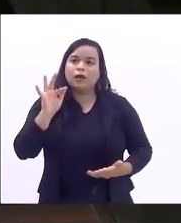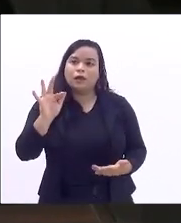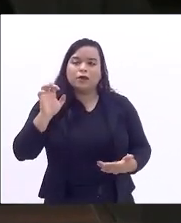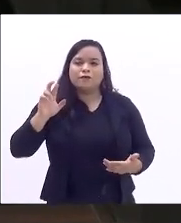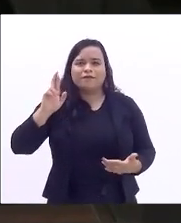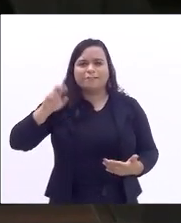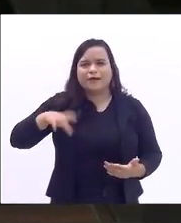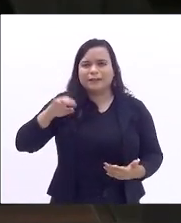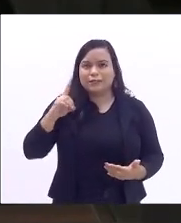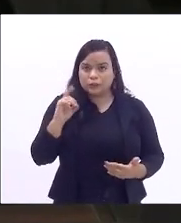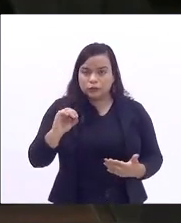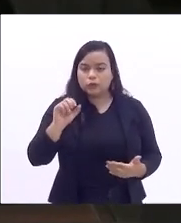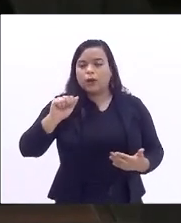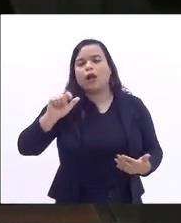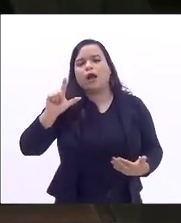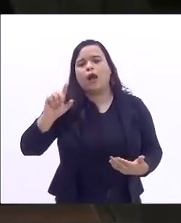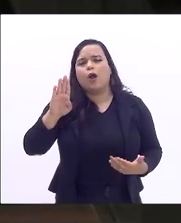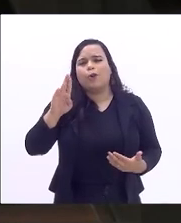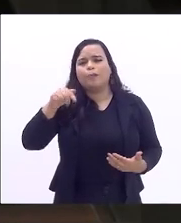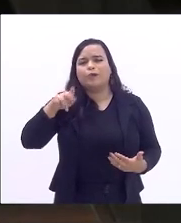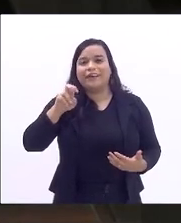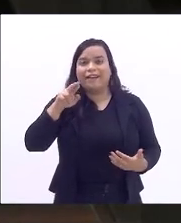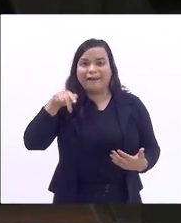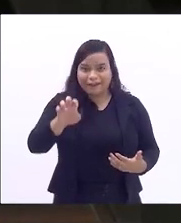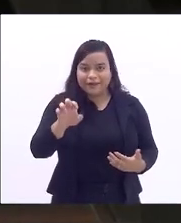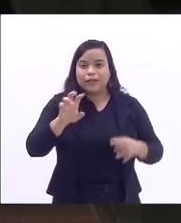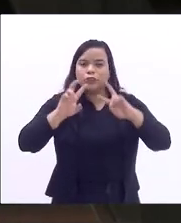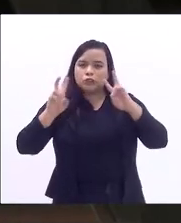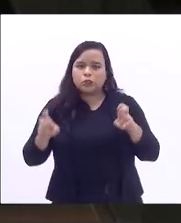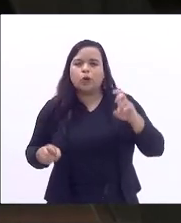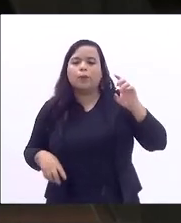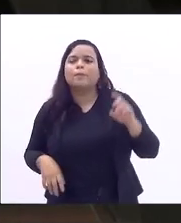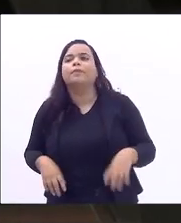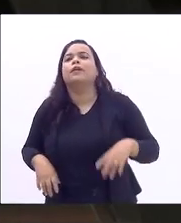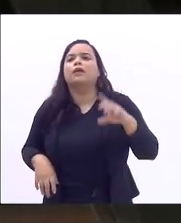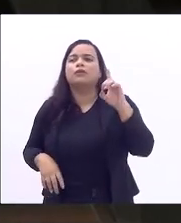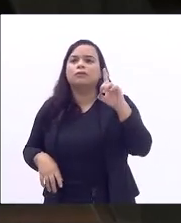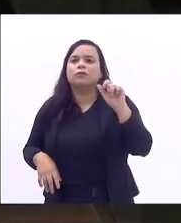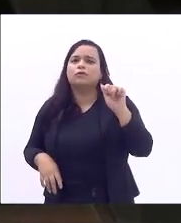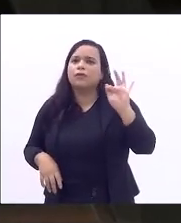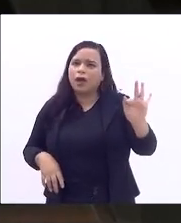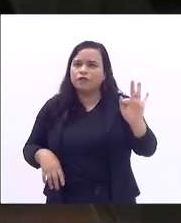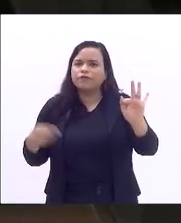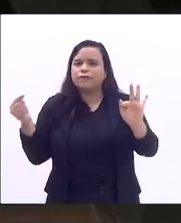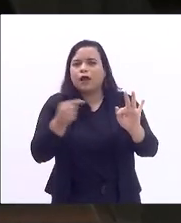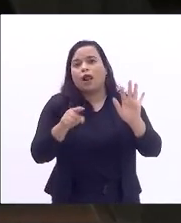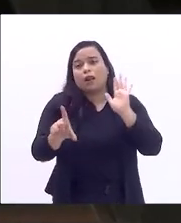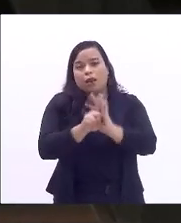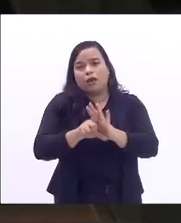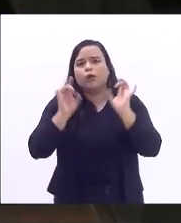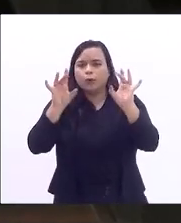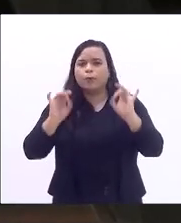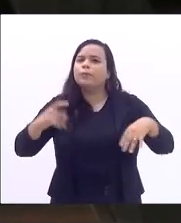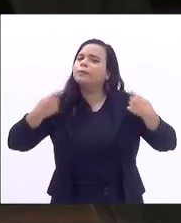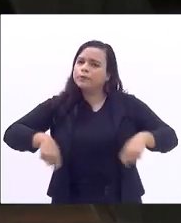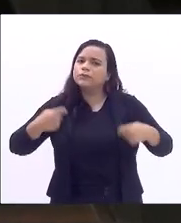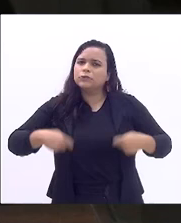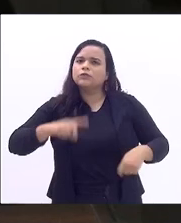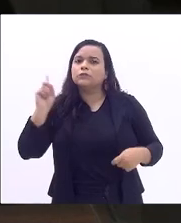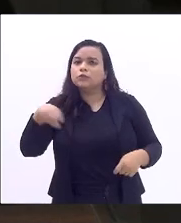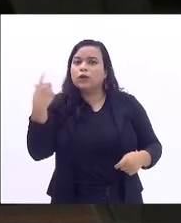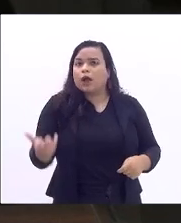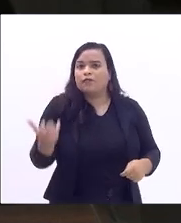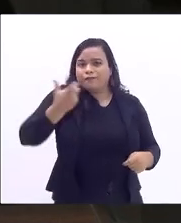Albuquerque né no que se refere ao TAF que essa lei existe para ser cumprida e fomos